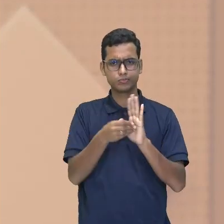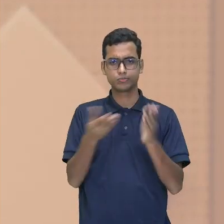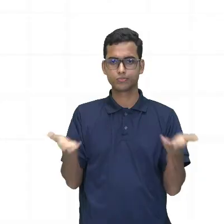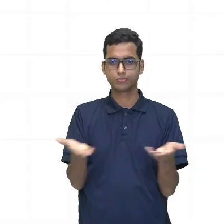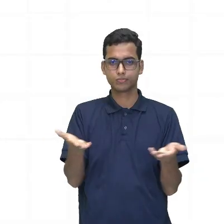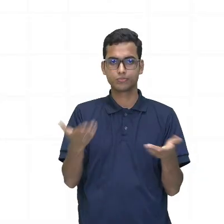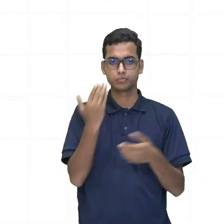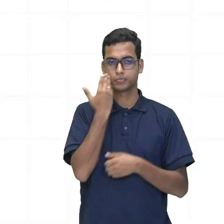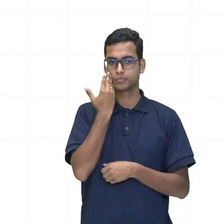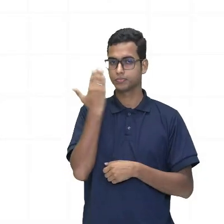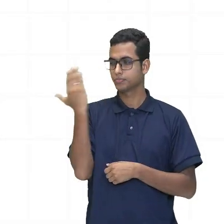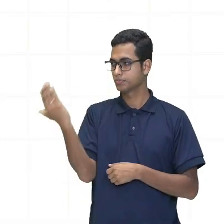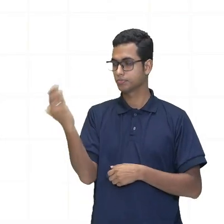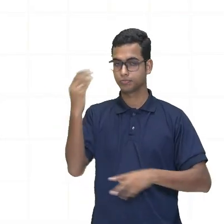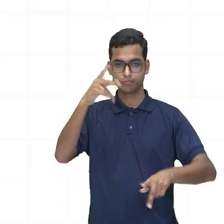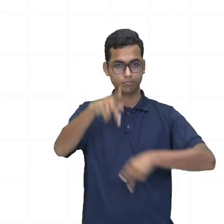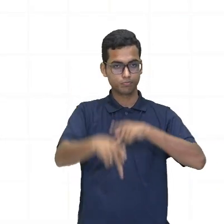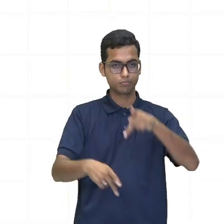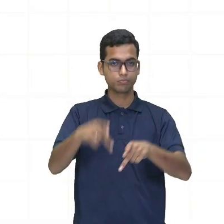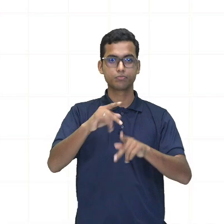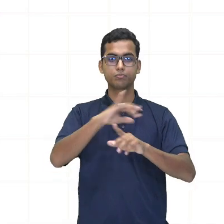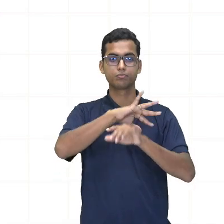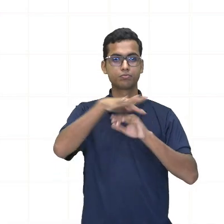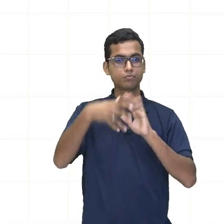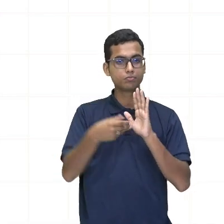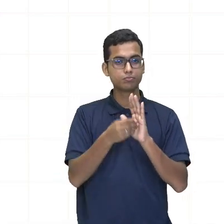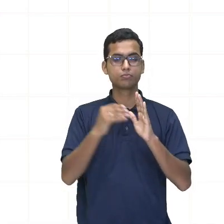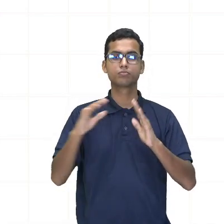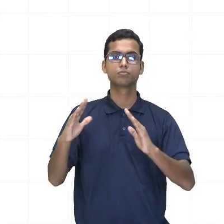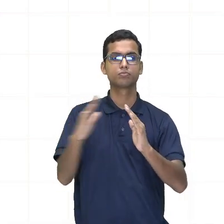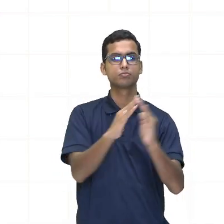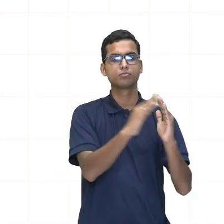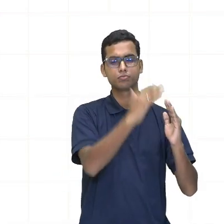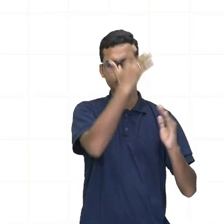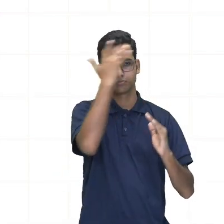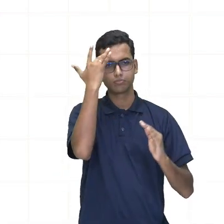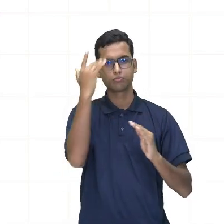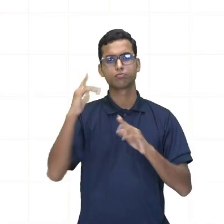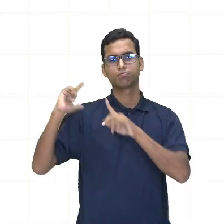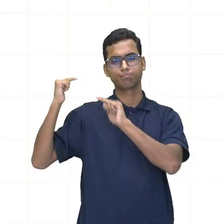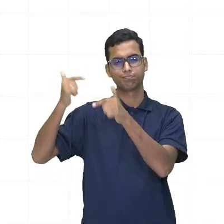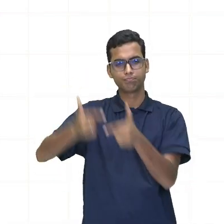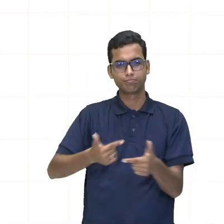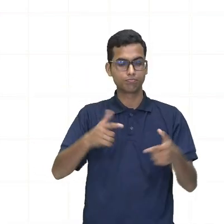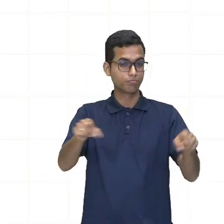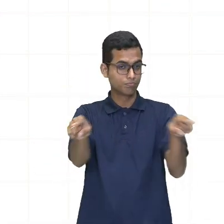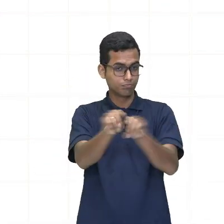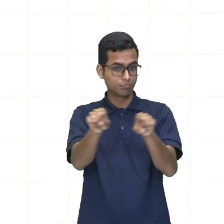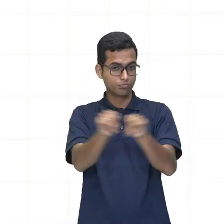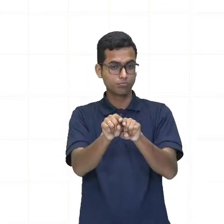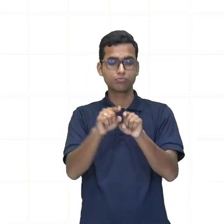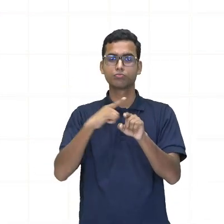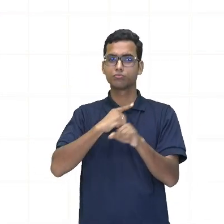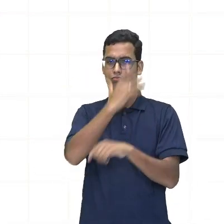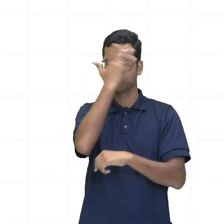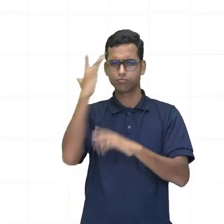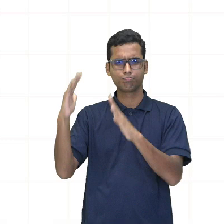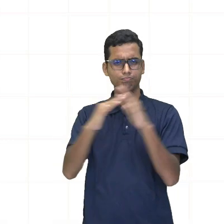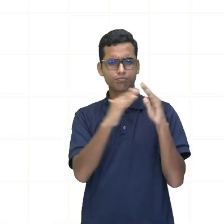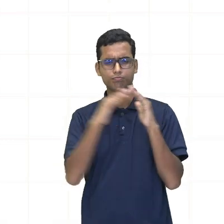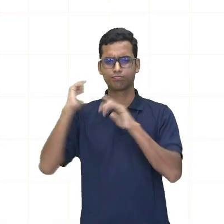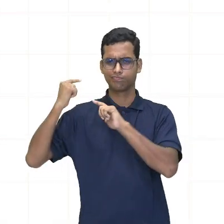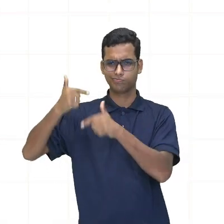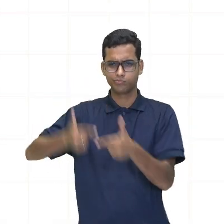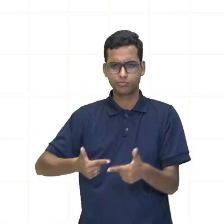comigo. Povos da Amazônia, habitantes tradicionais. Quando se fala de habitantes tradicionais, temos que ter